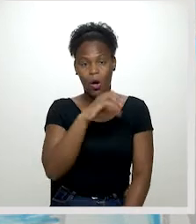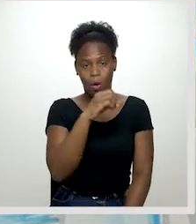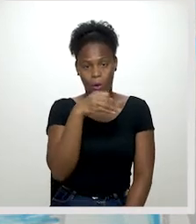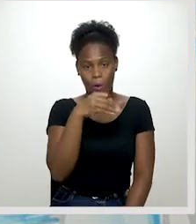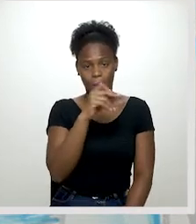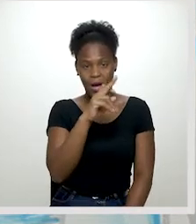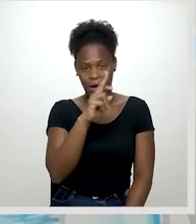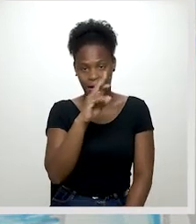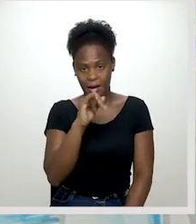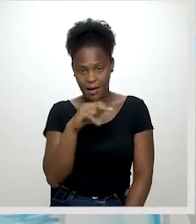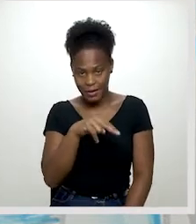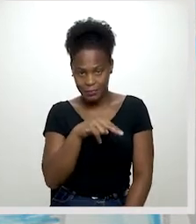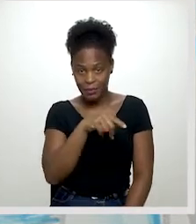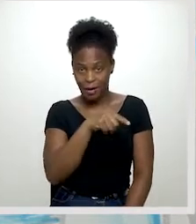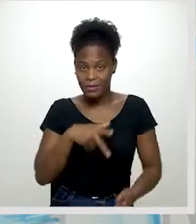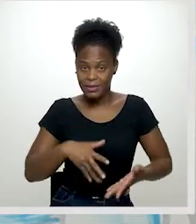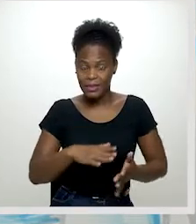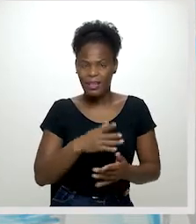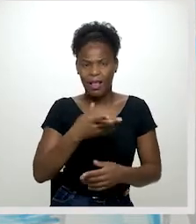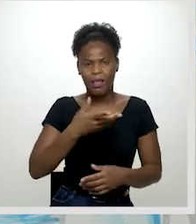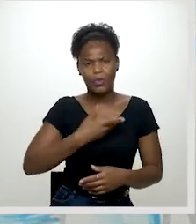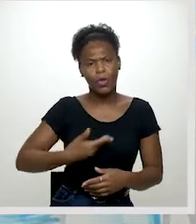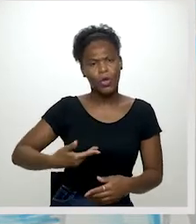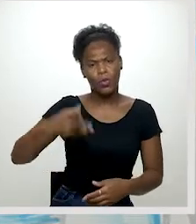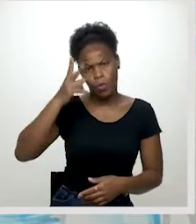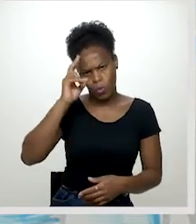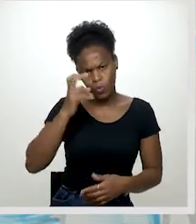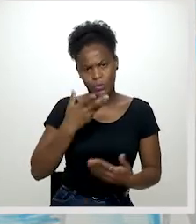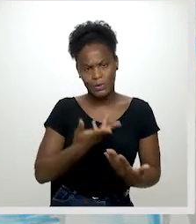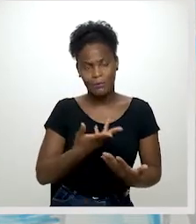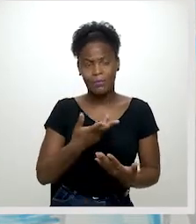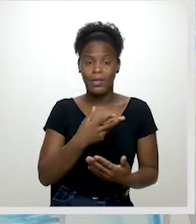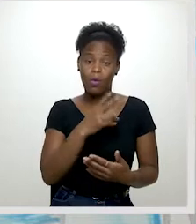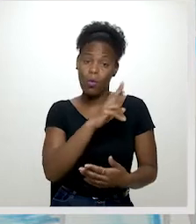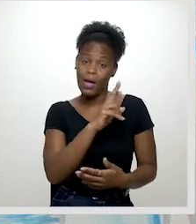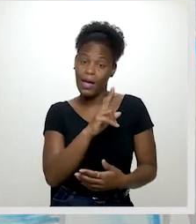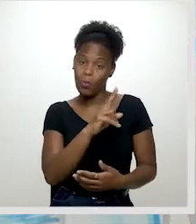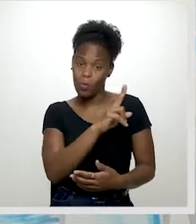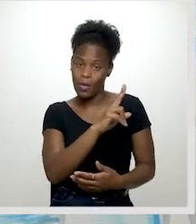é da ex-União Soviética, atualmente República Democrática Russa, Federativa